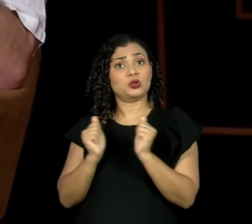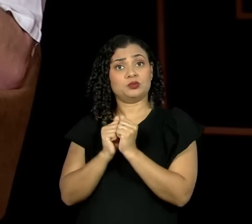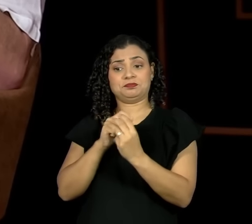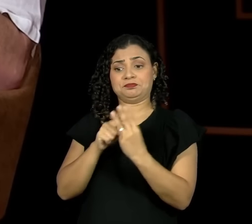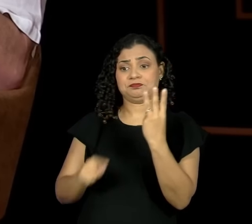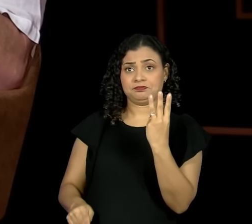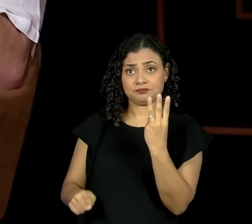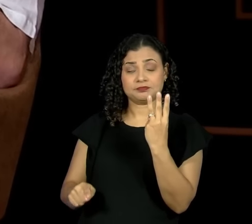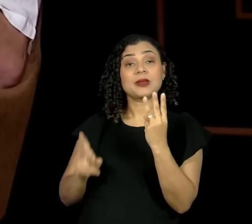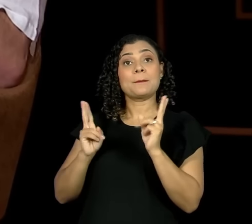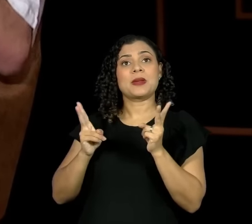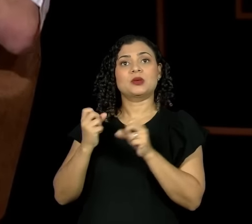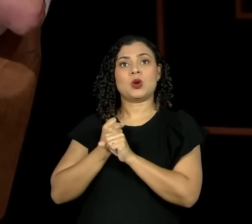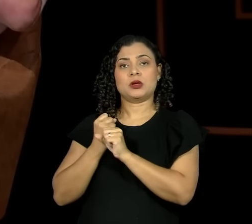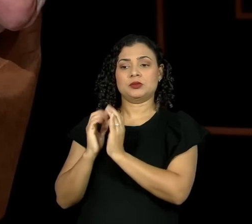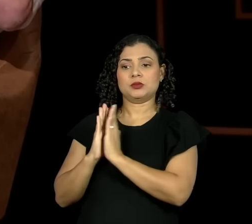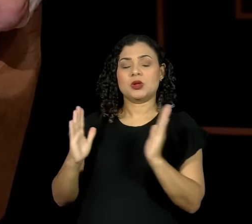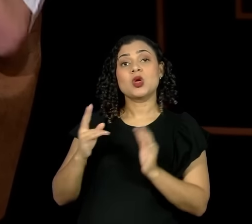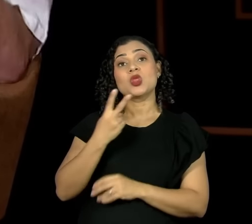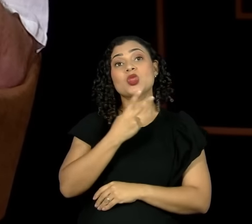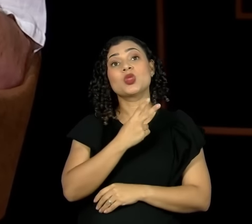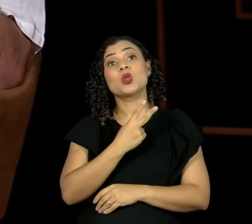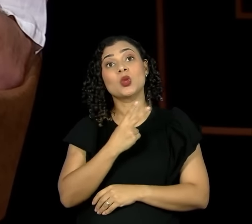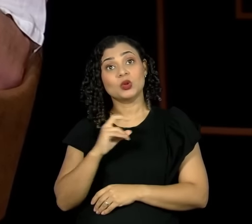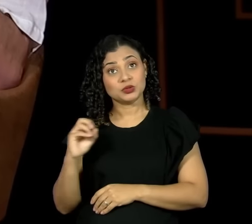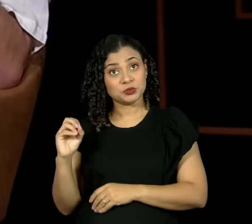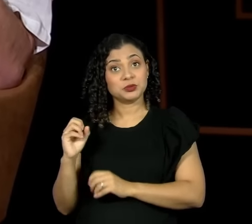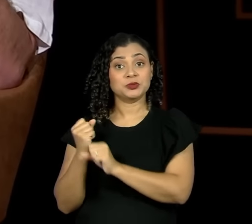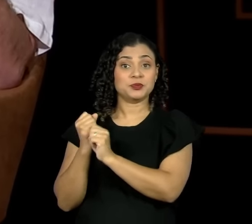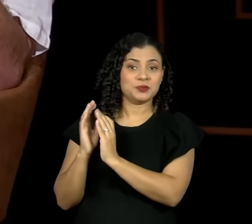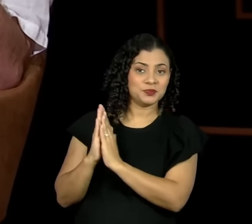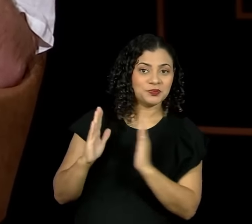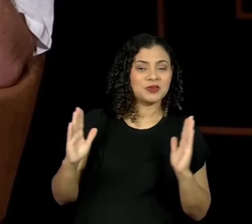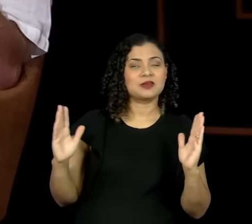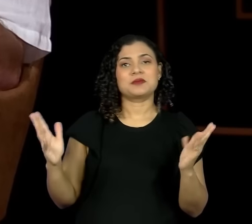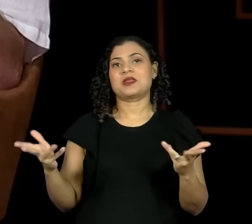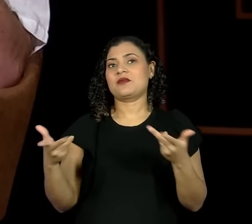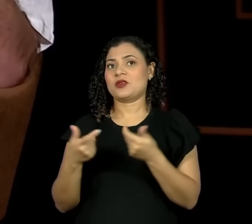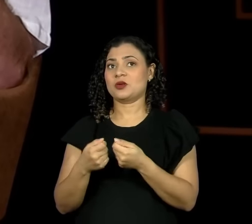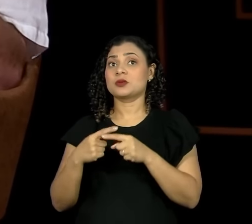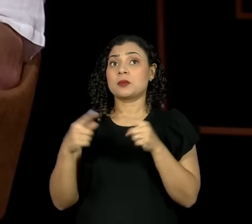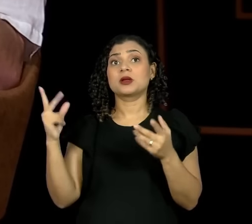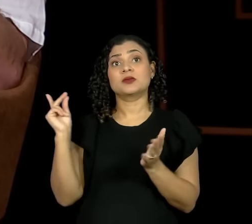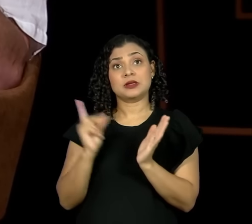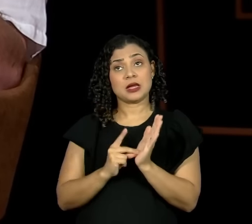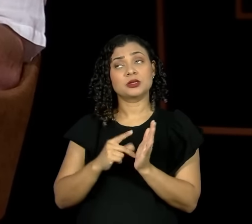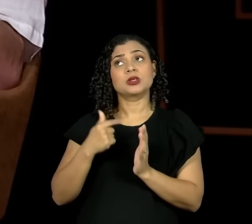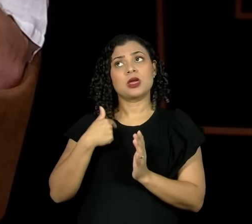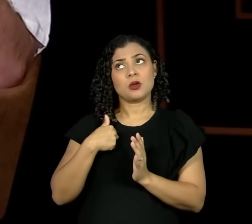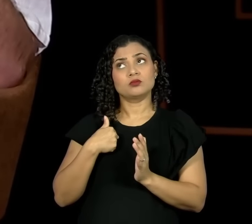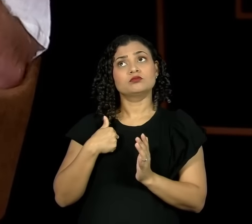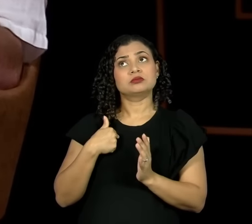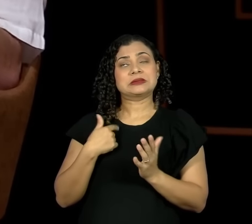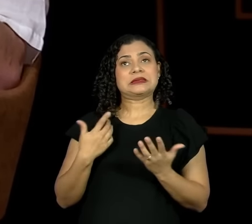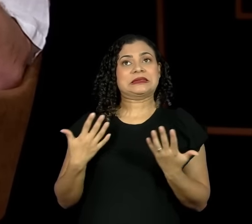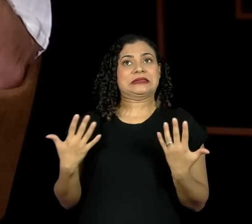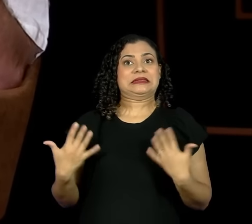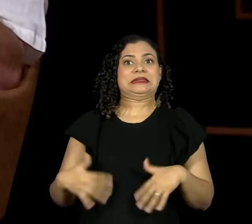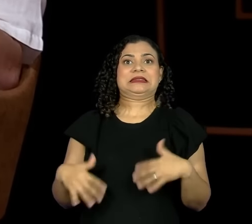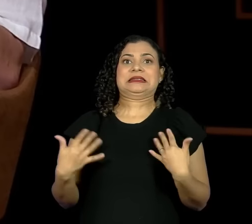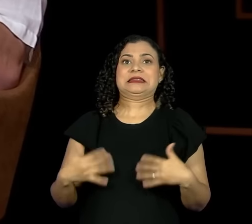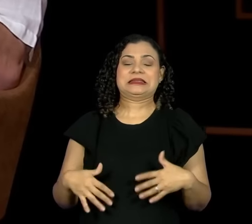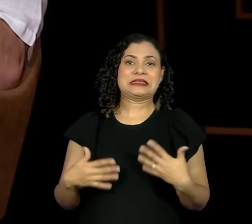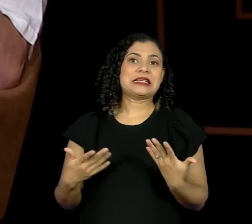eh 2000 foi um ano incrível Mas de fato eu eu saí desse ano